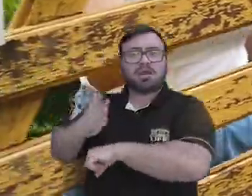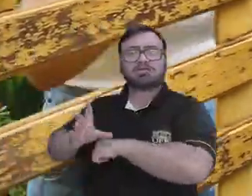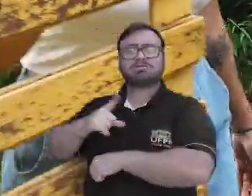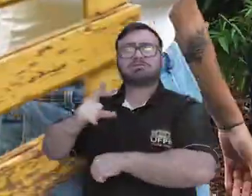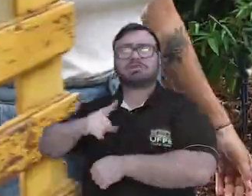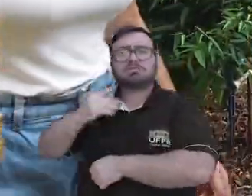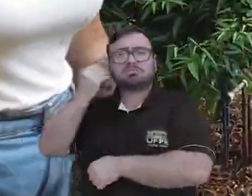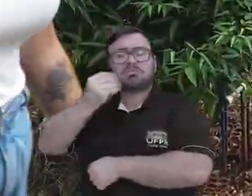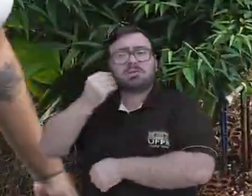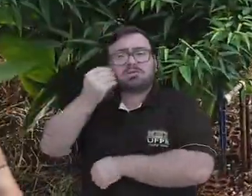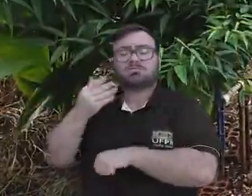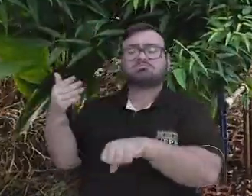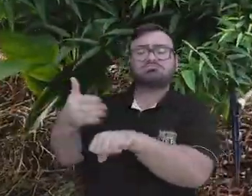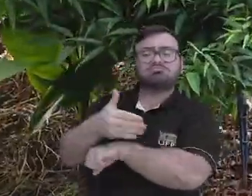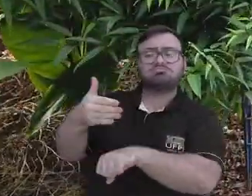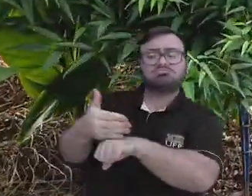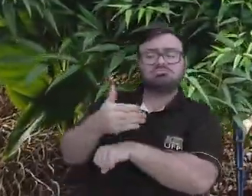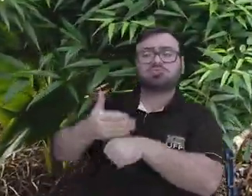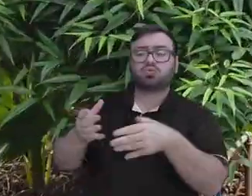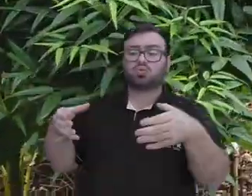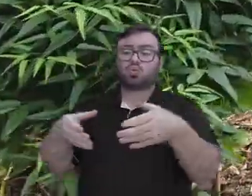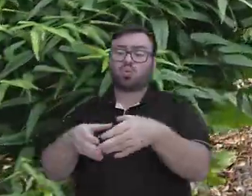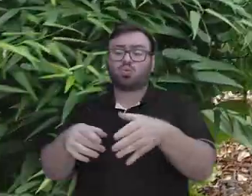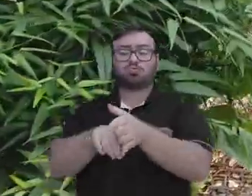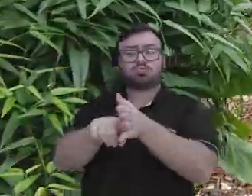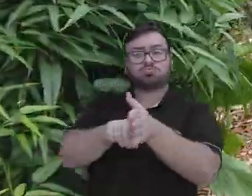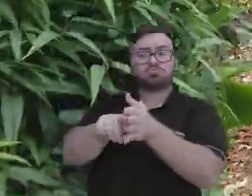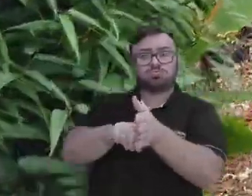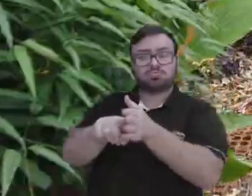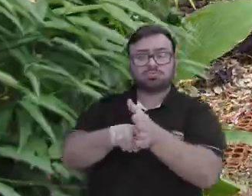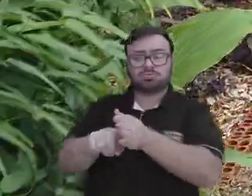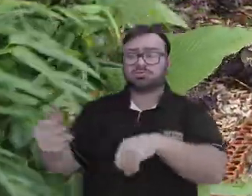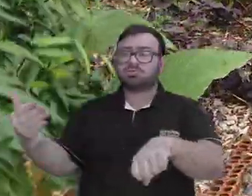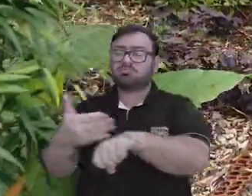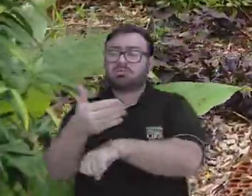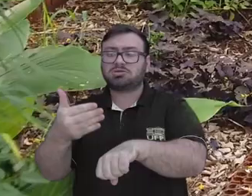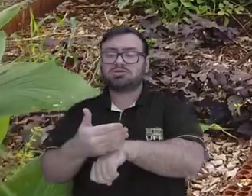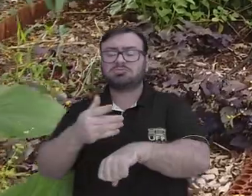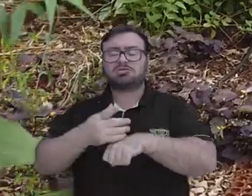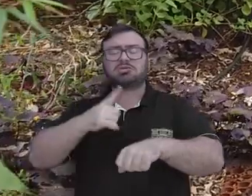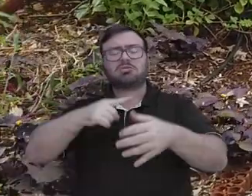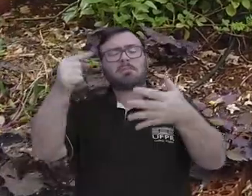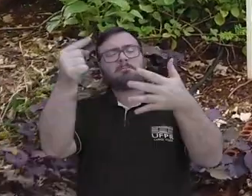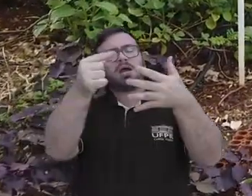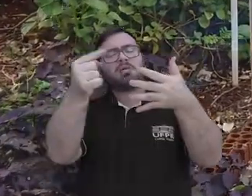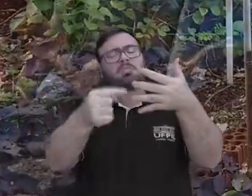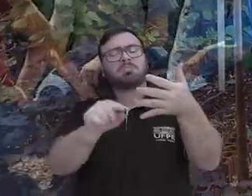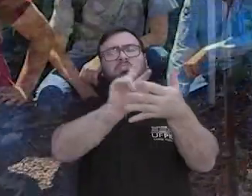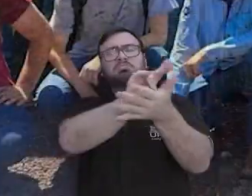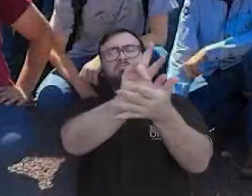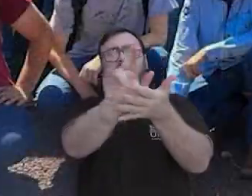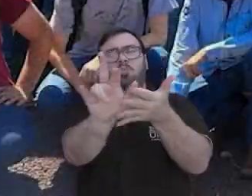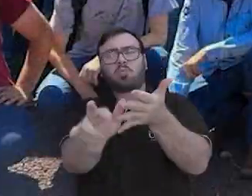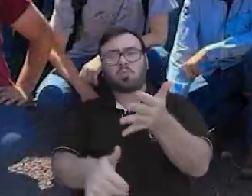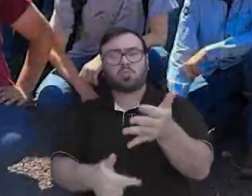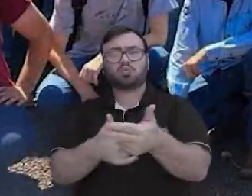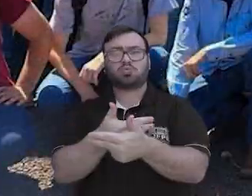fazem experimentos e participam de grupos de pesquisa, participam de uma série de atividades.